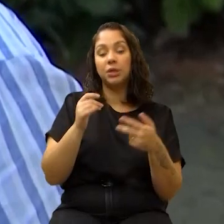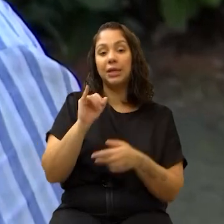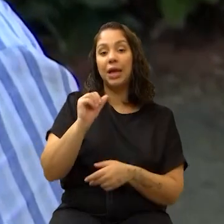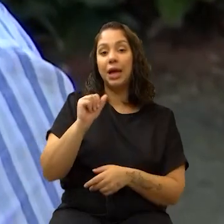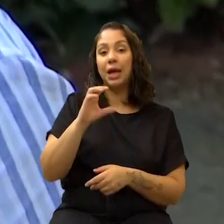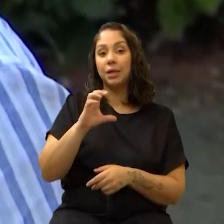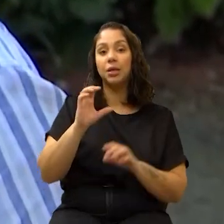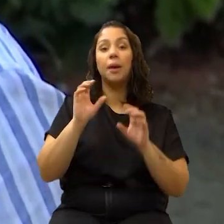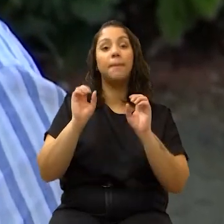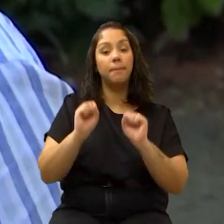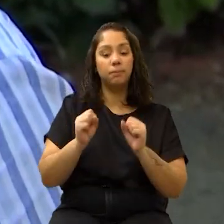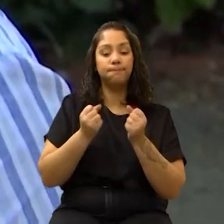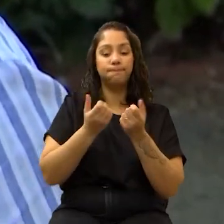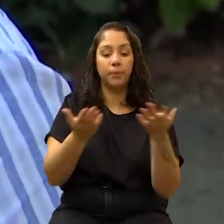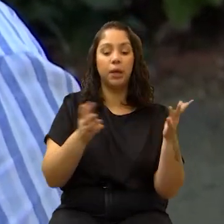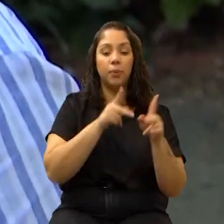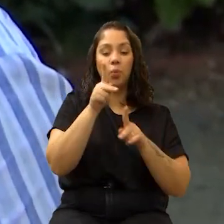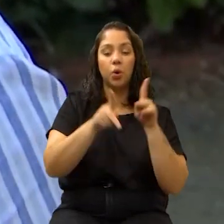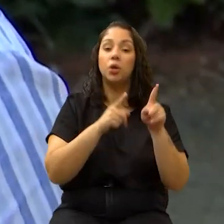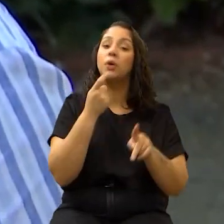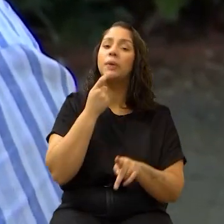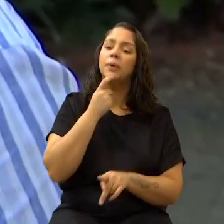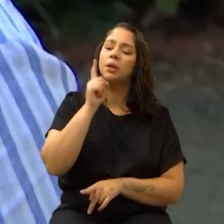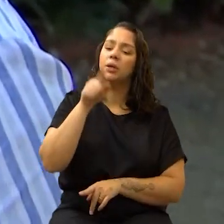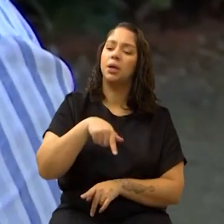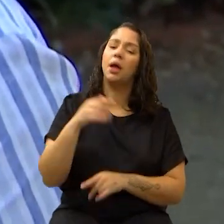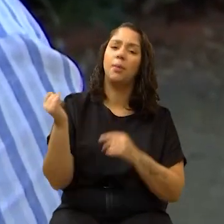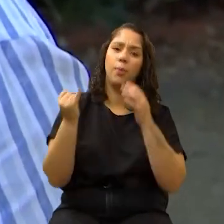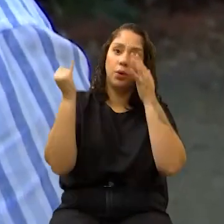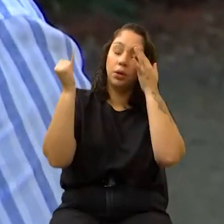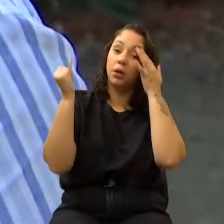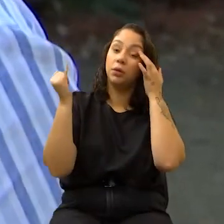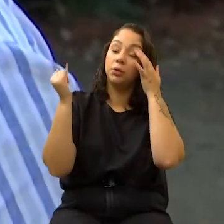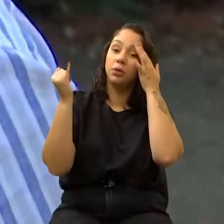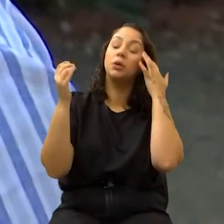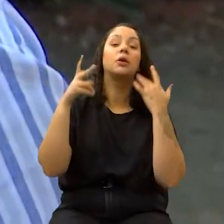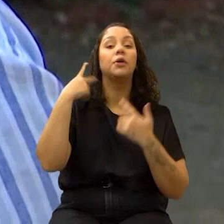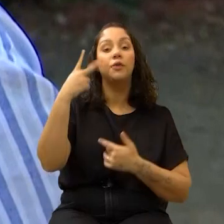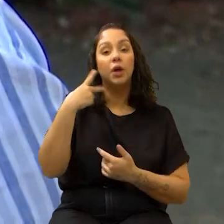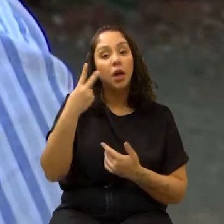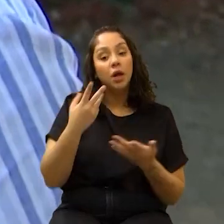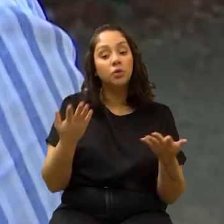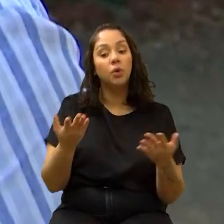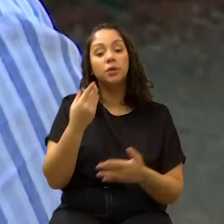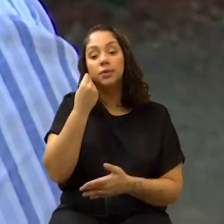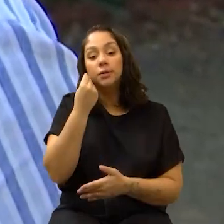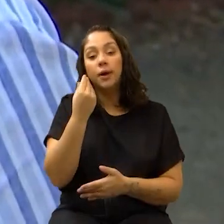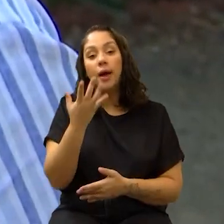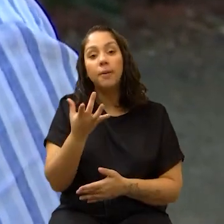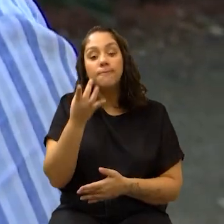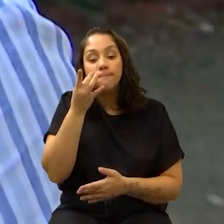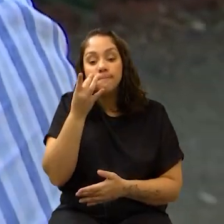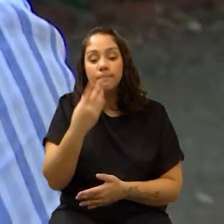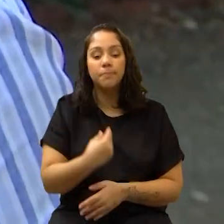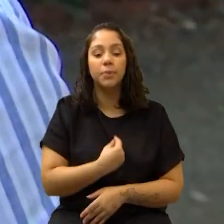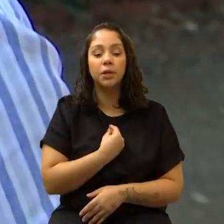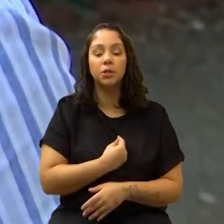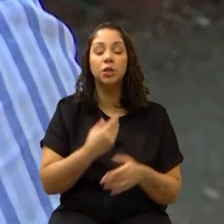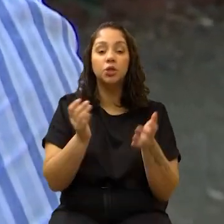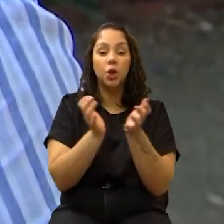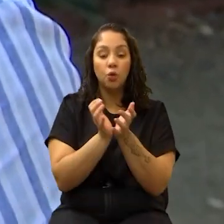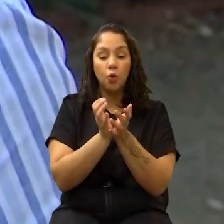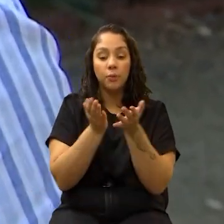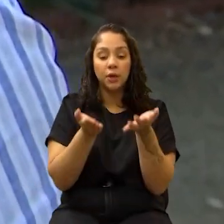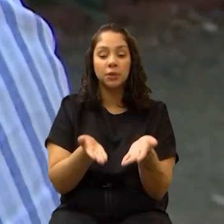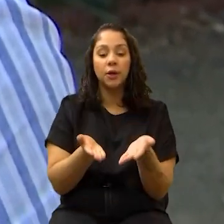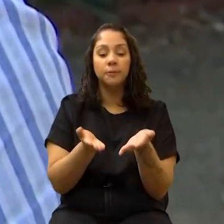um algo que eu ia ser pode oferecer para a população de Campinas isso é muito importante que os vereadores estejam aqui